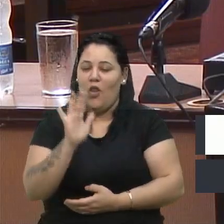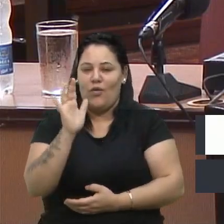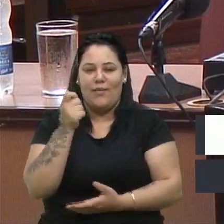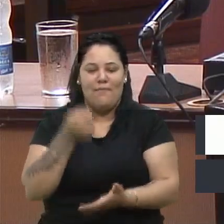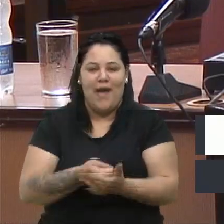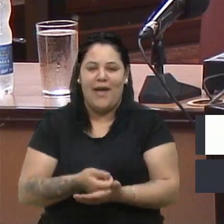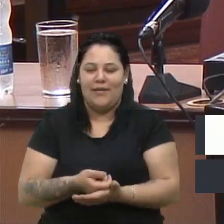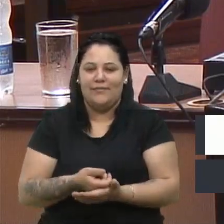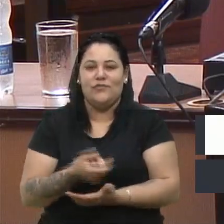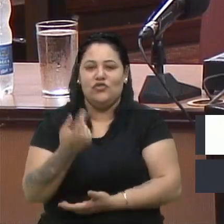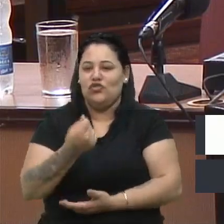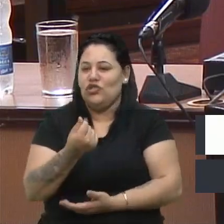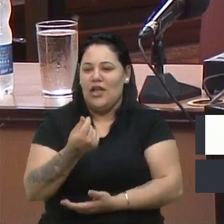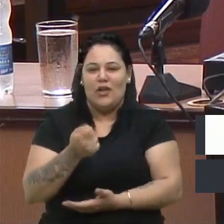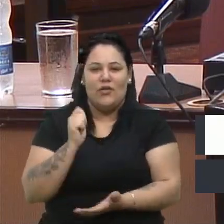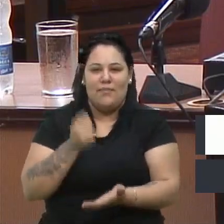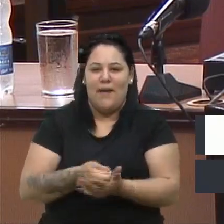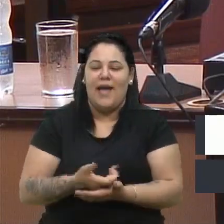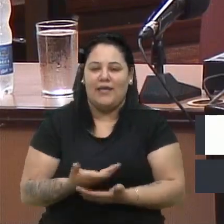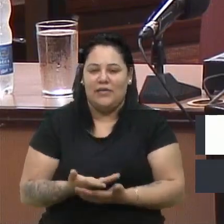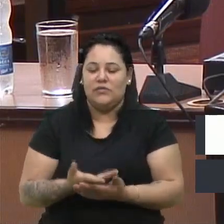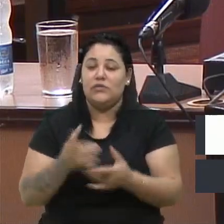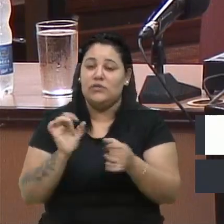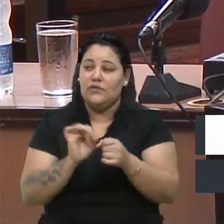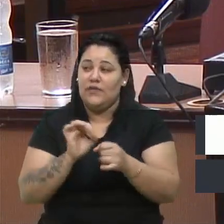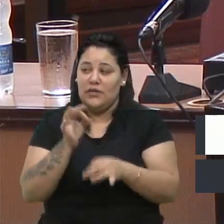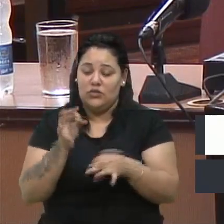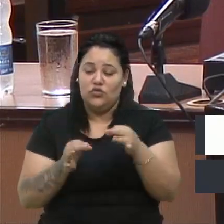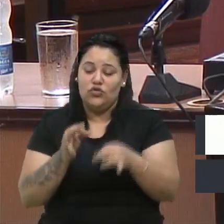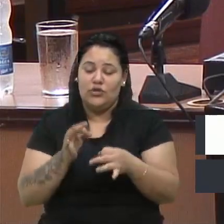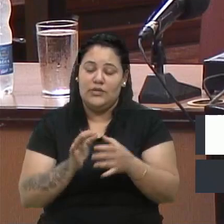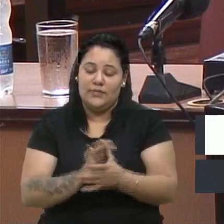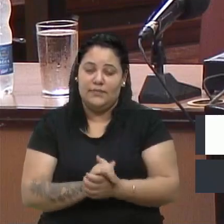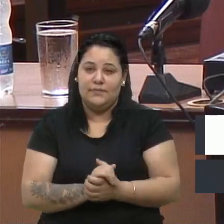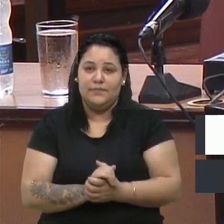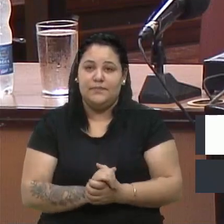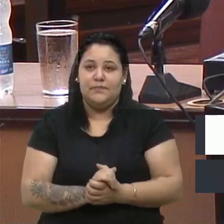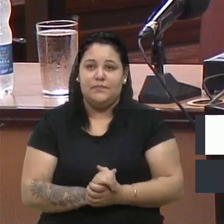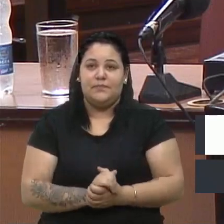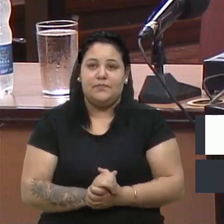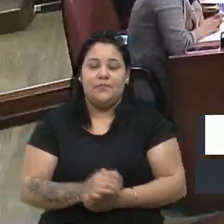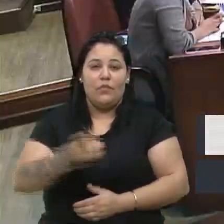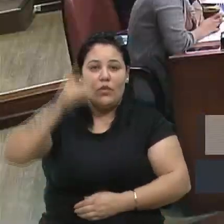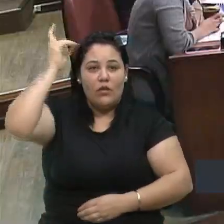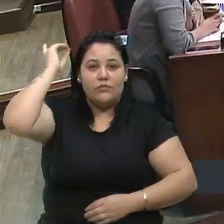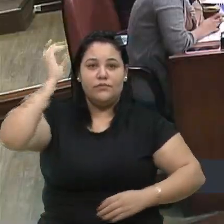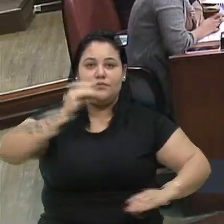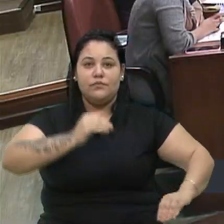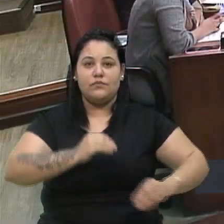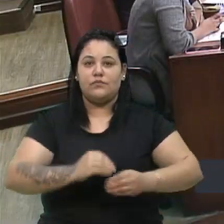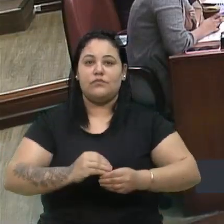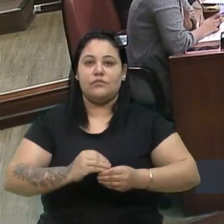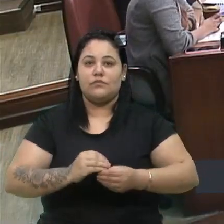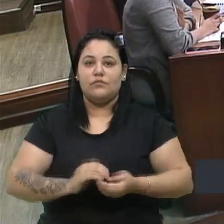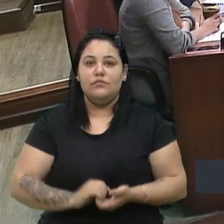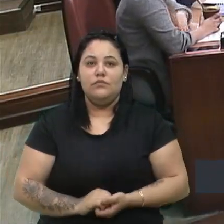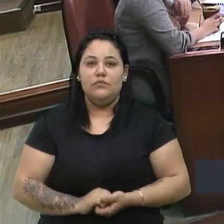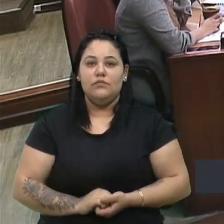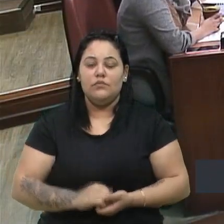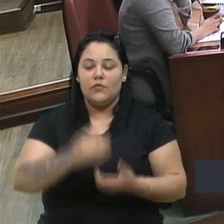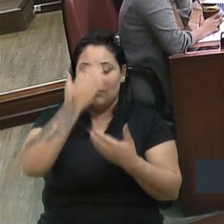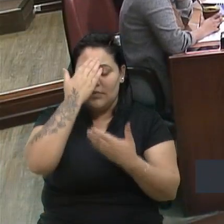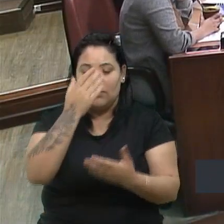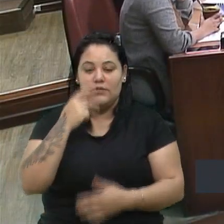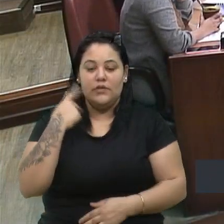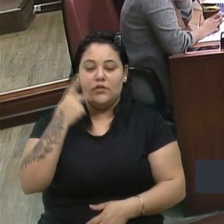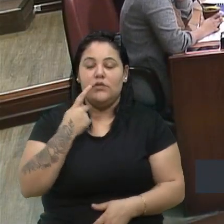Então, pelo menos que se faça justiça nessa situação. Sua parte, vereador Lucas Gil. Obrigado, vereador. Exatamente,